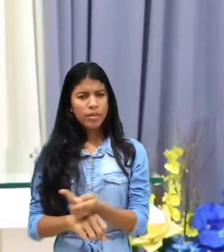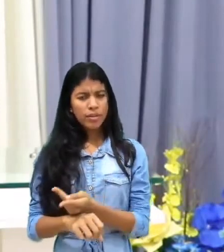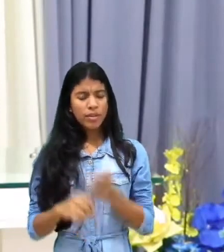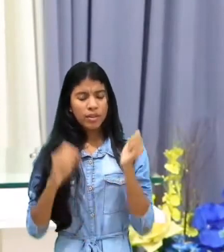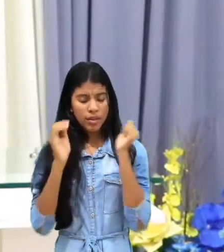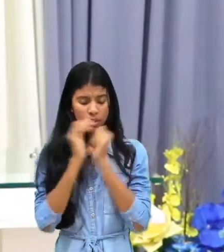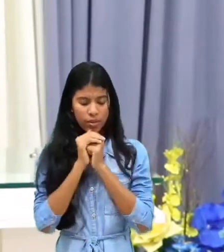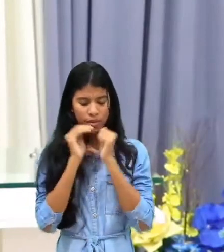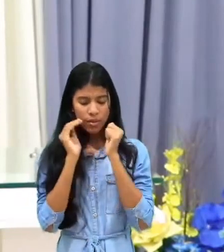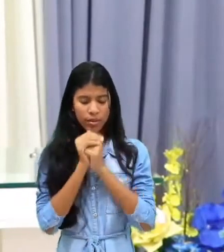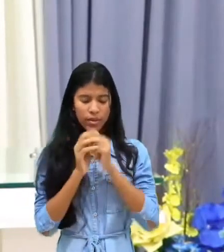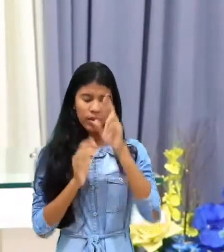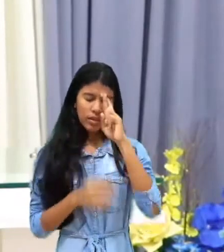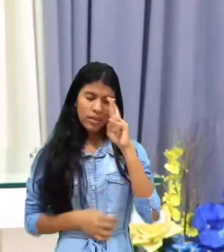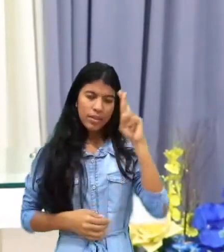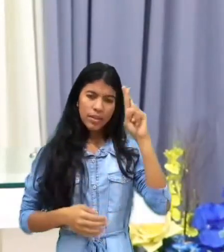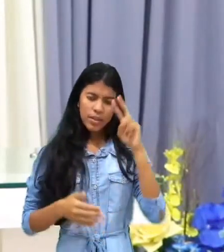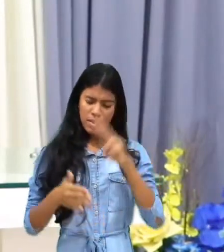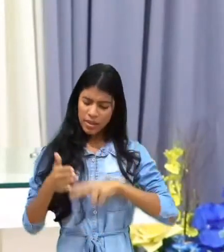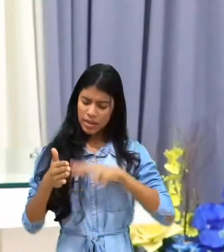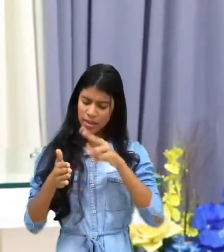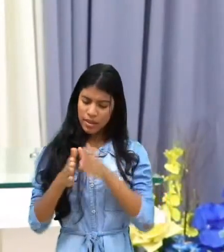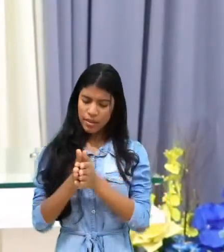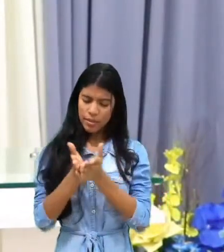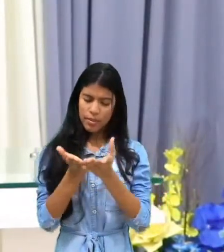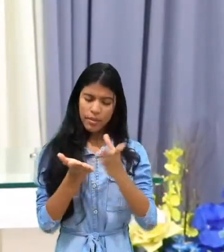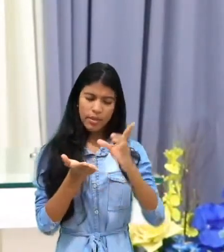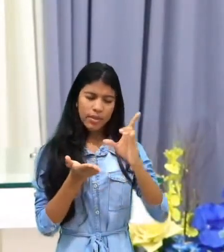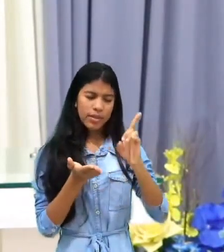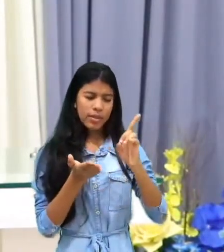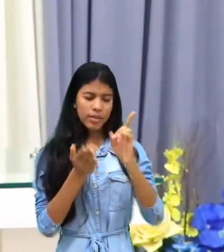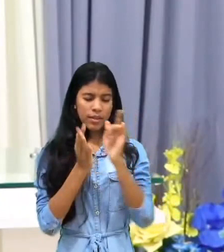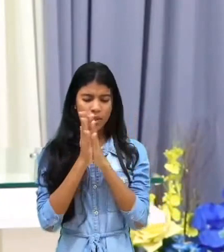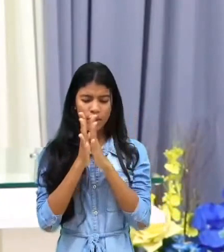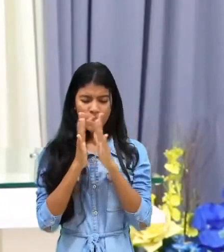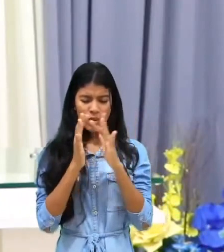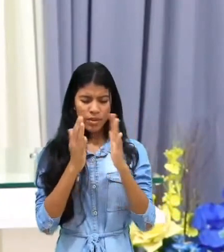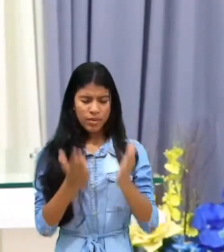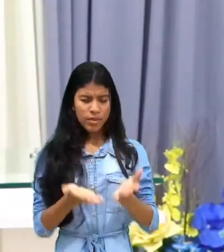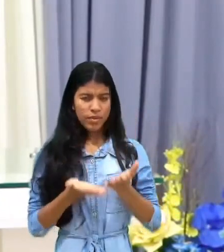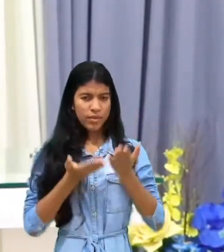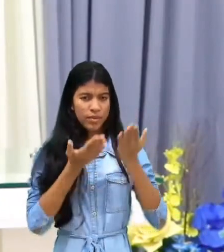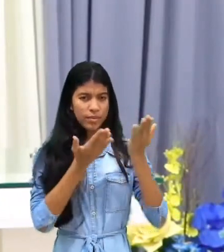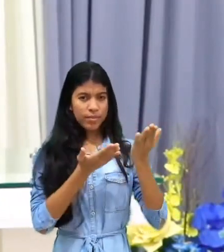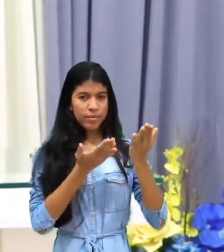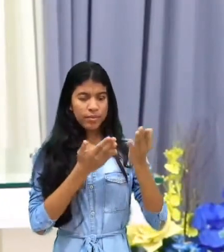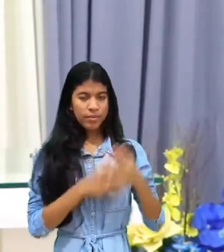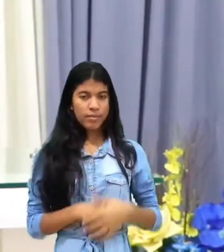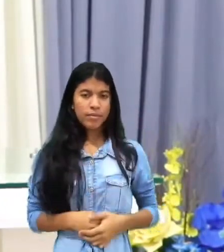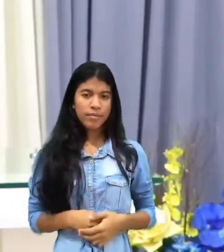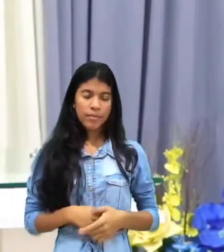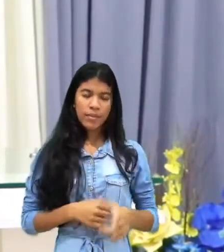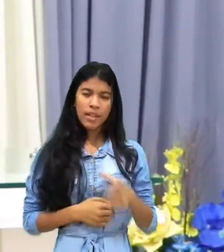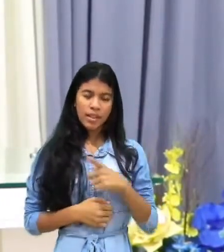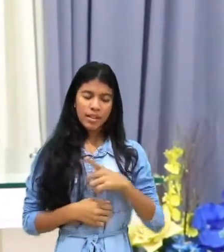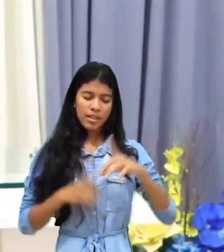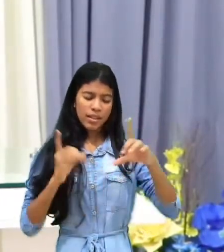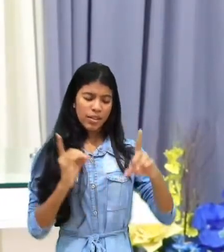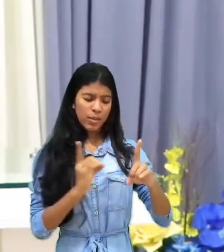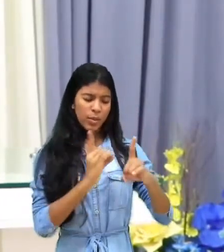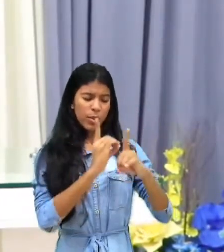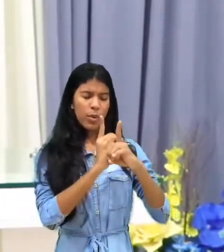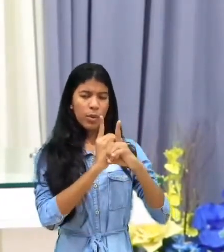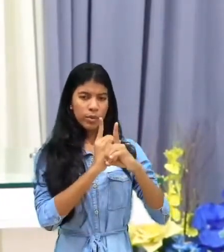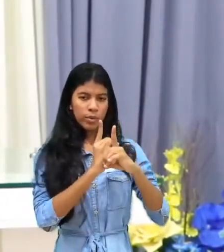ao Senhor, leia a palavra e vai glorificando o nome do Senhor. Busque. Tenha esse encontro pessoal